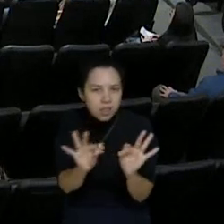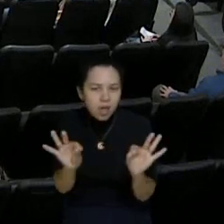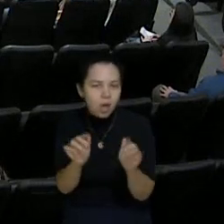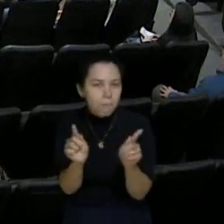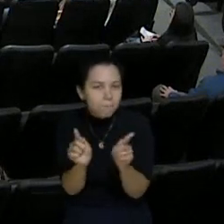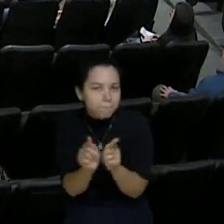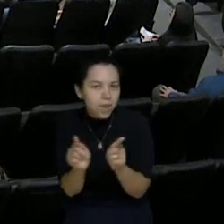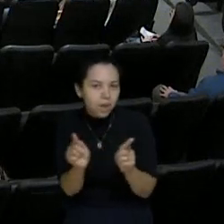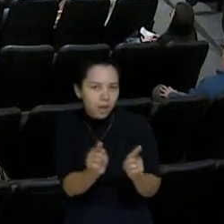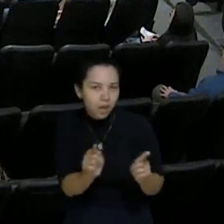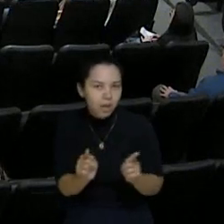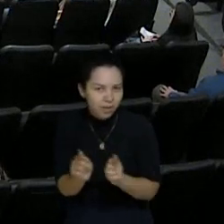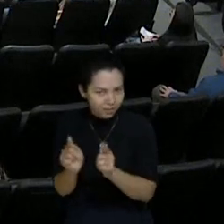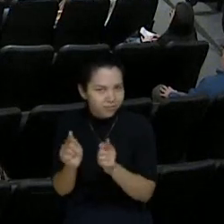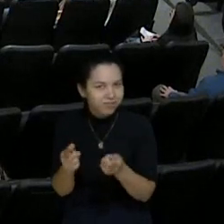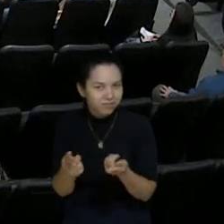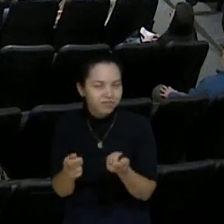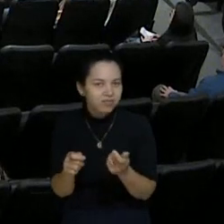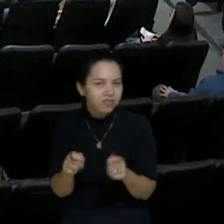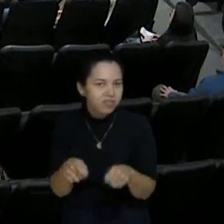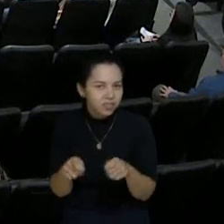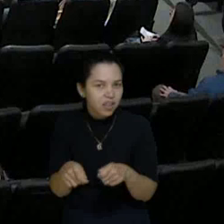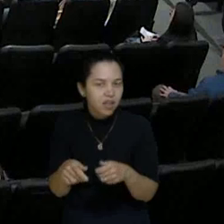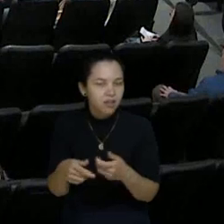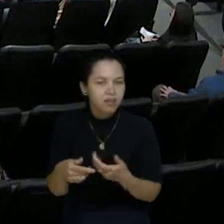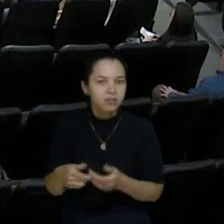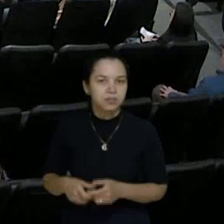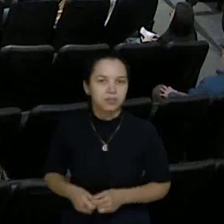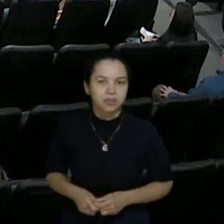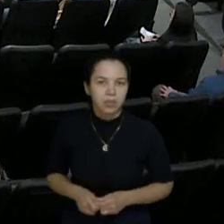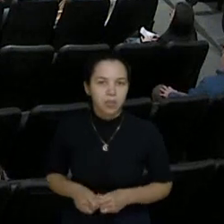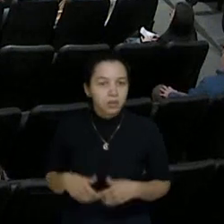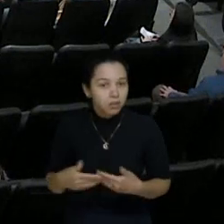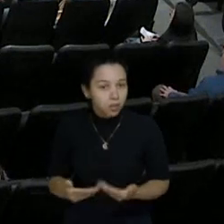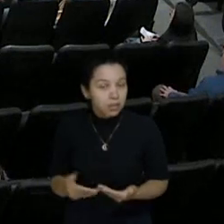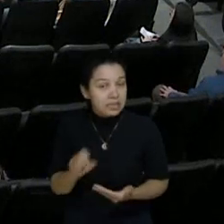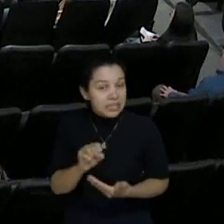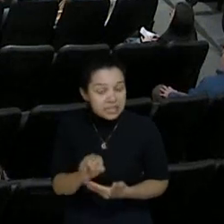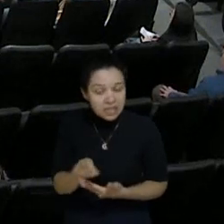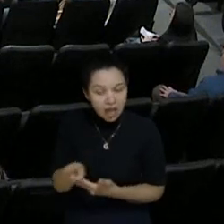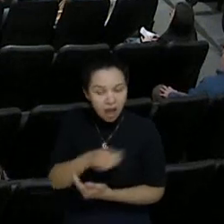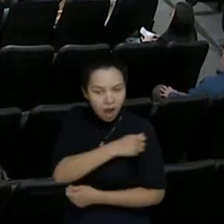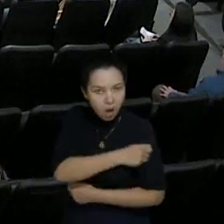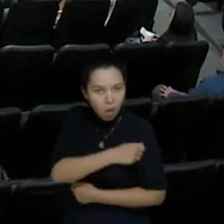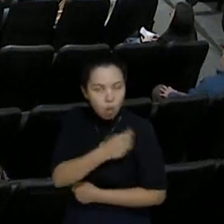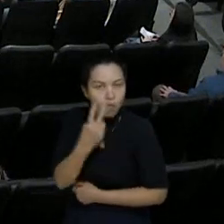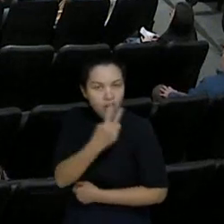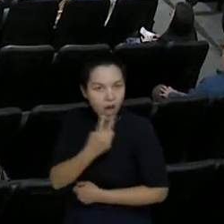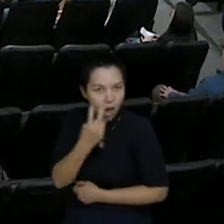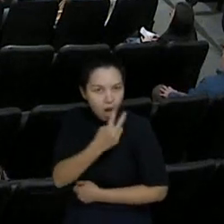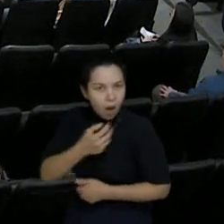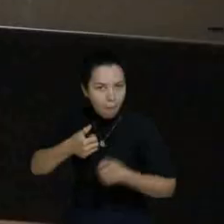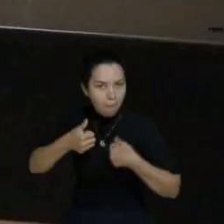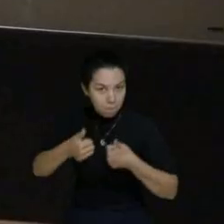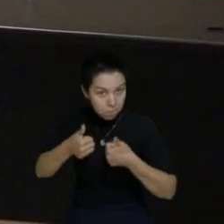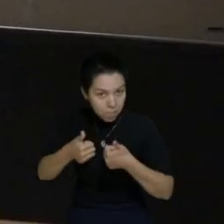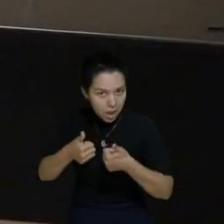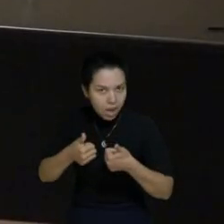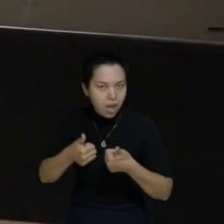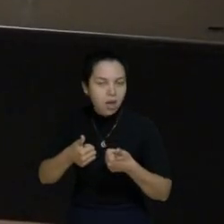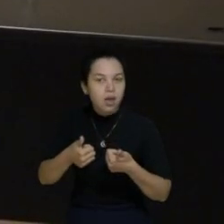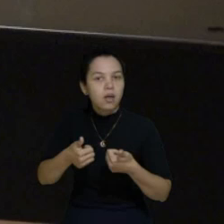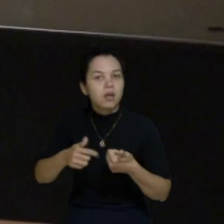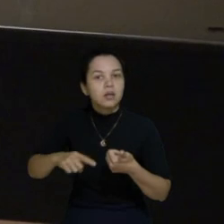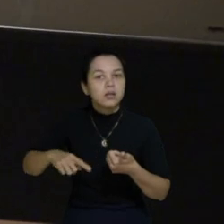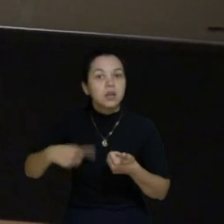meio desencadeados pra escola poxa se aquele aluno no verbal vai bem uma